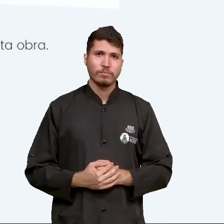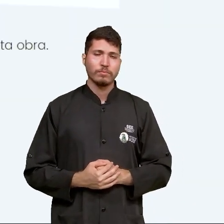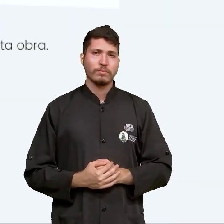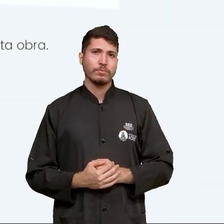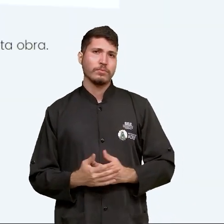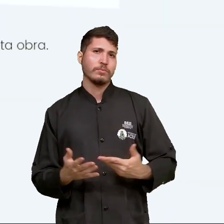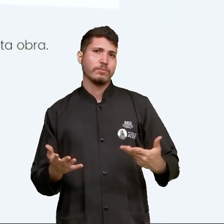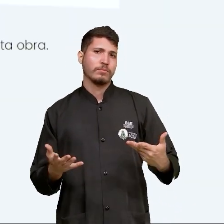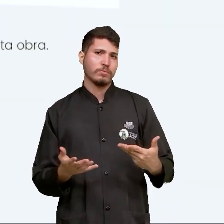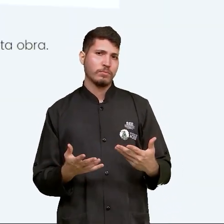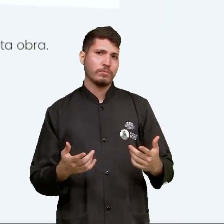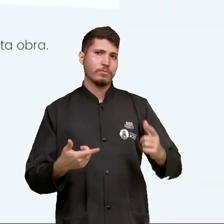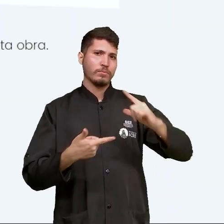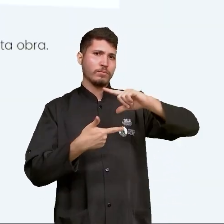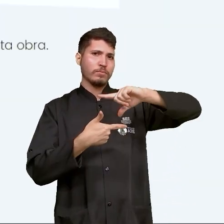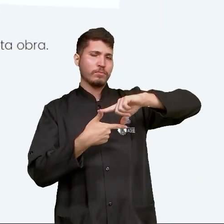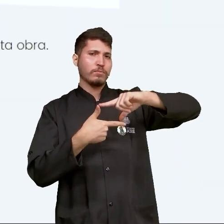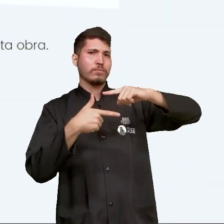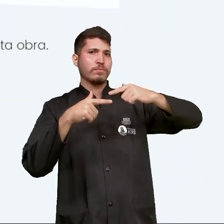sobre modernismo.